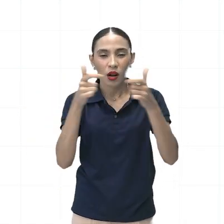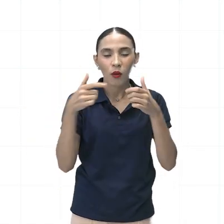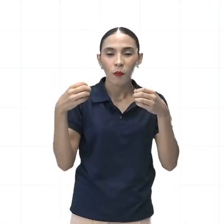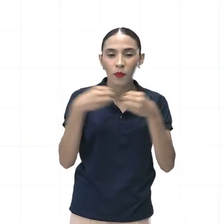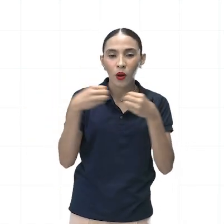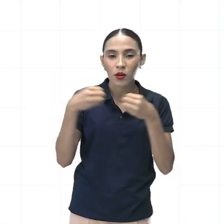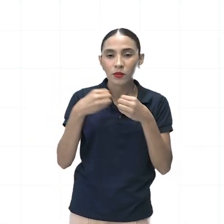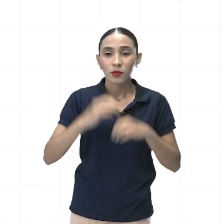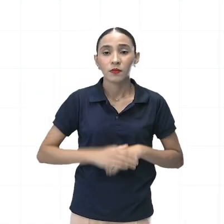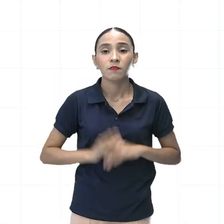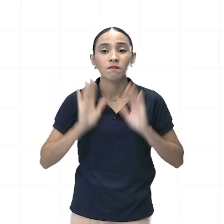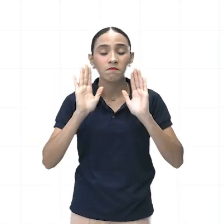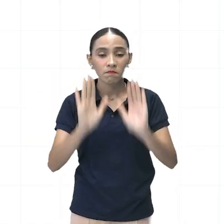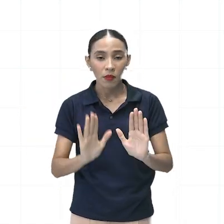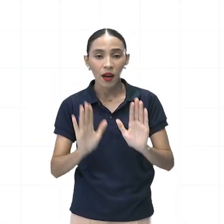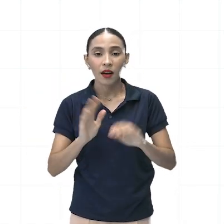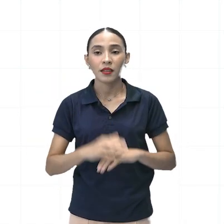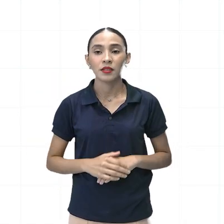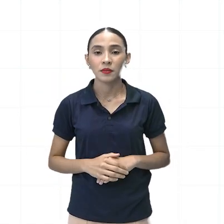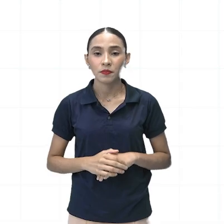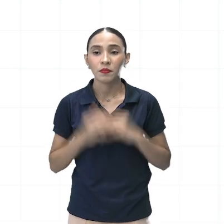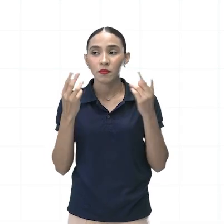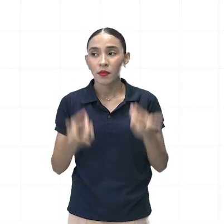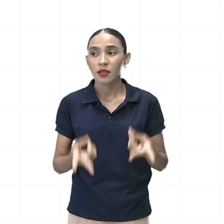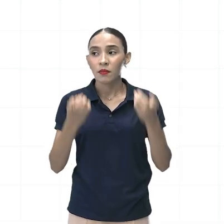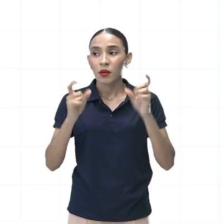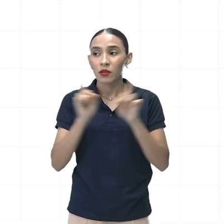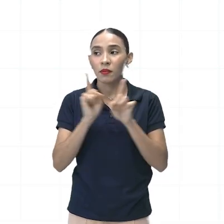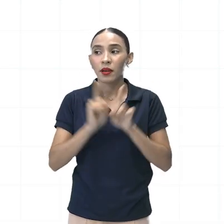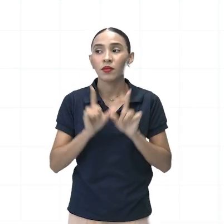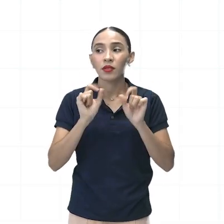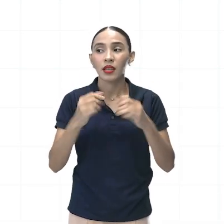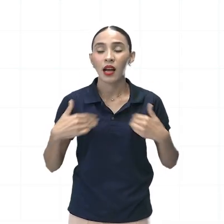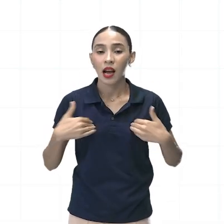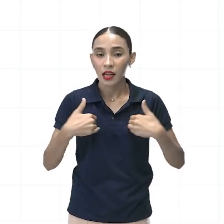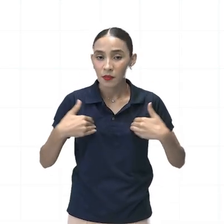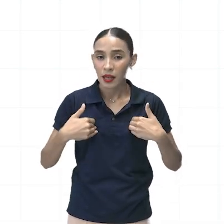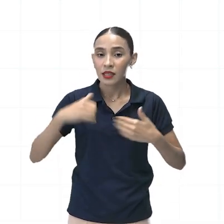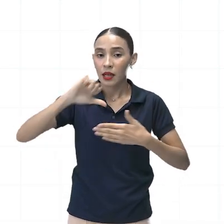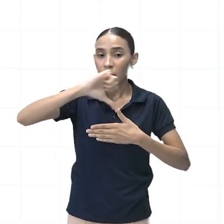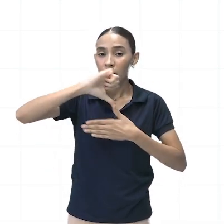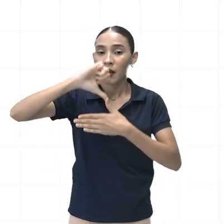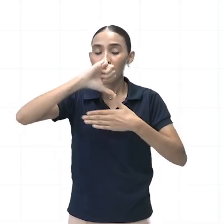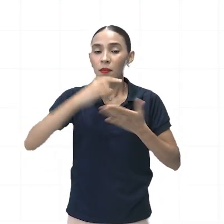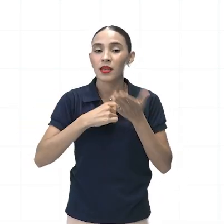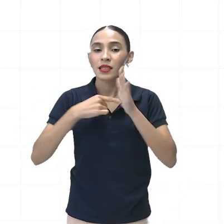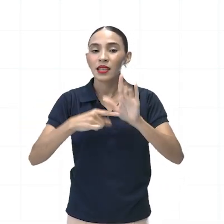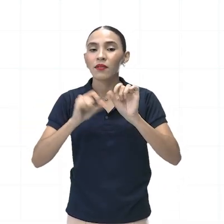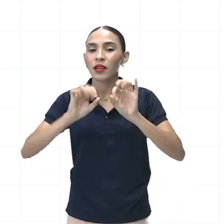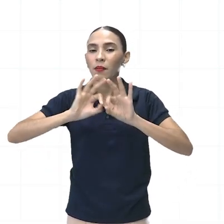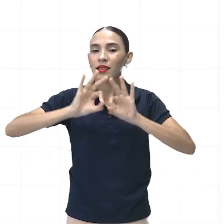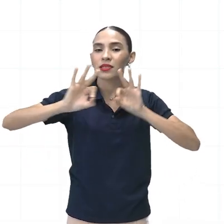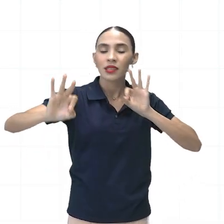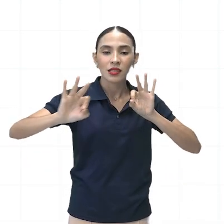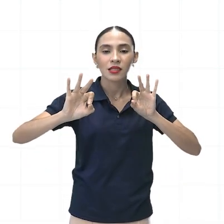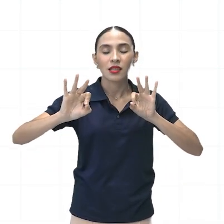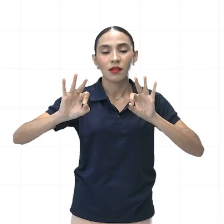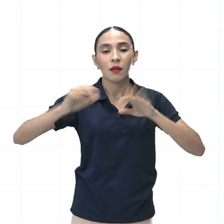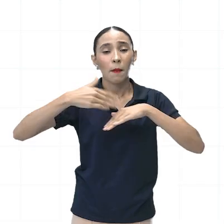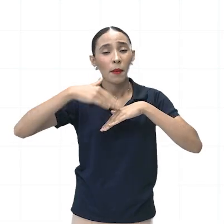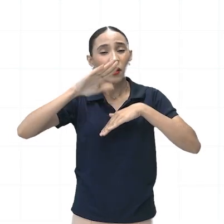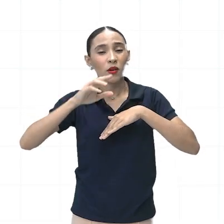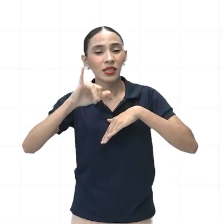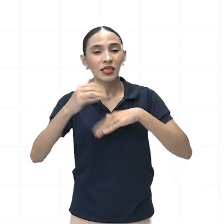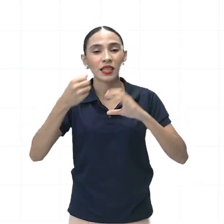adjacentes. Mas, entretanto, ele percebeu que essas espécies da América do Sul apresentavam uma distância maior em características